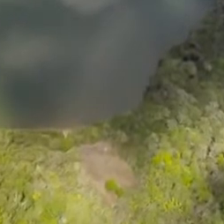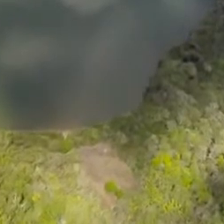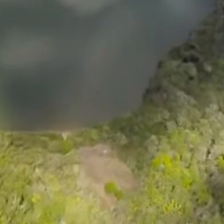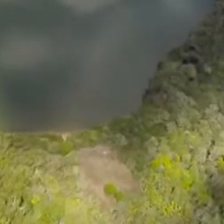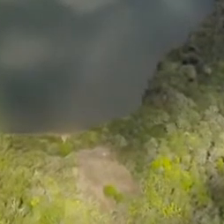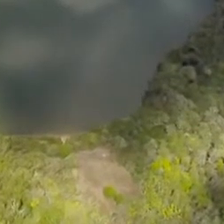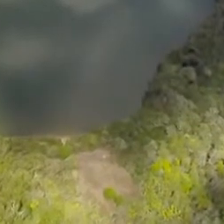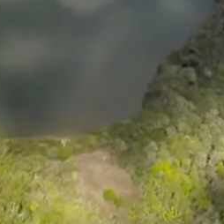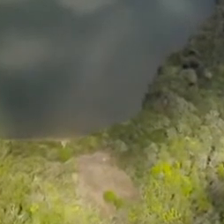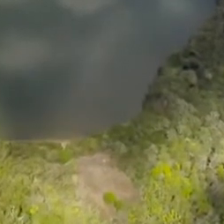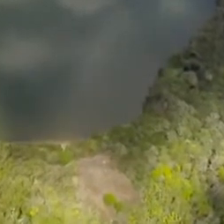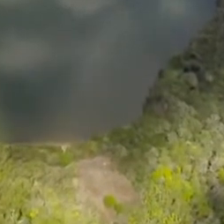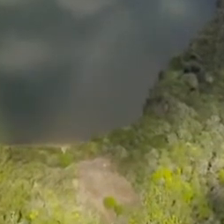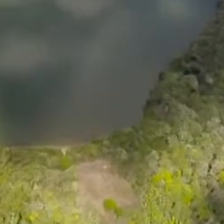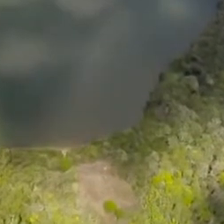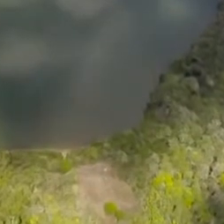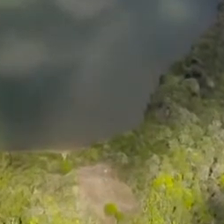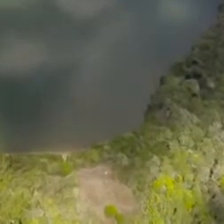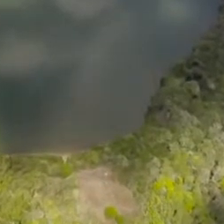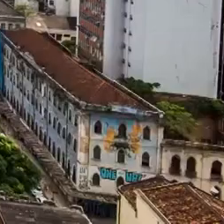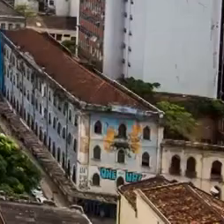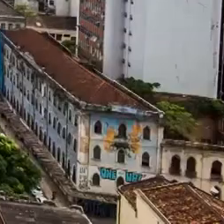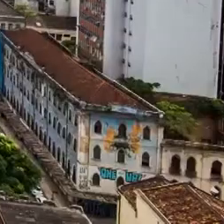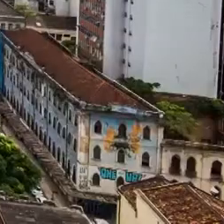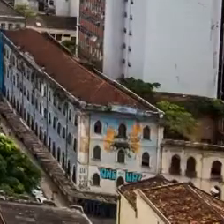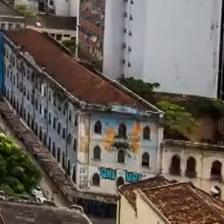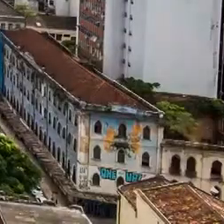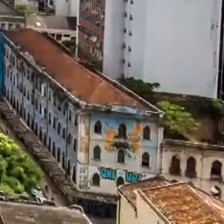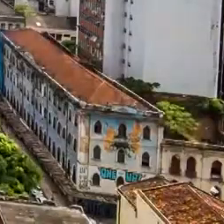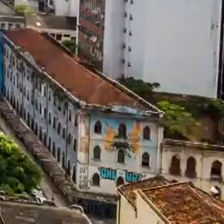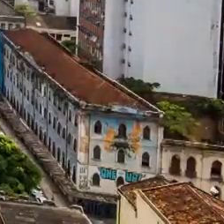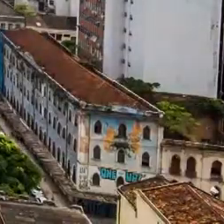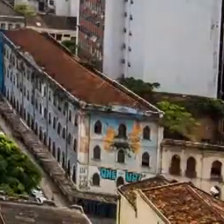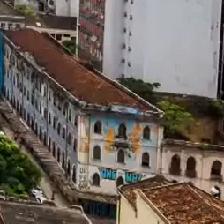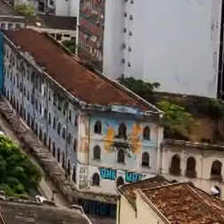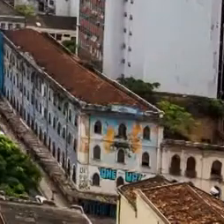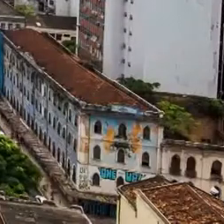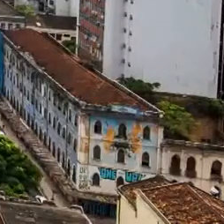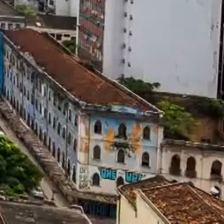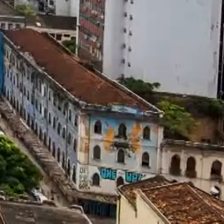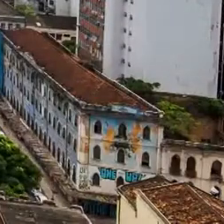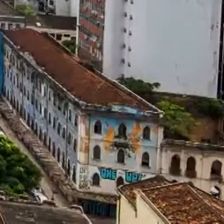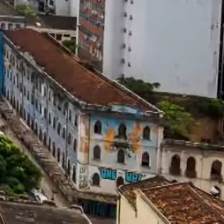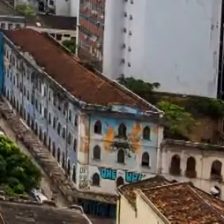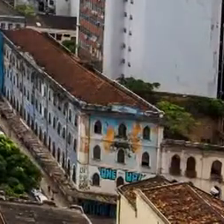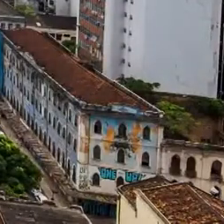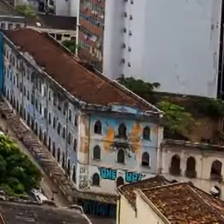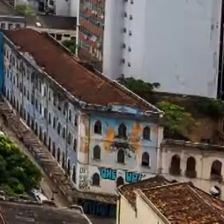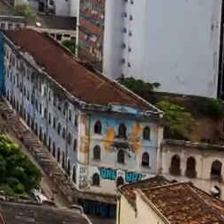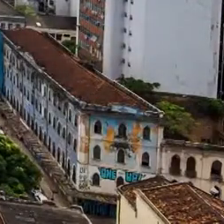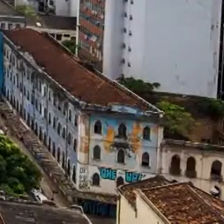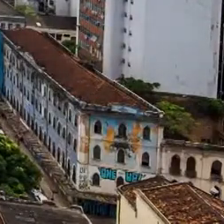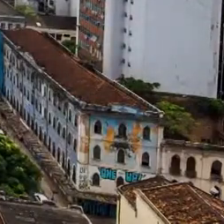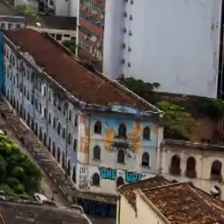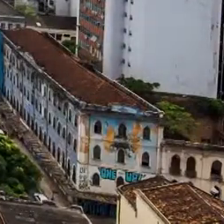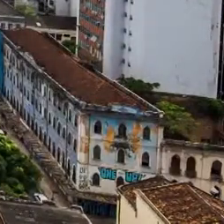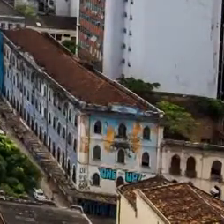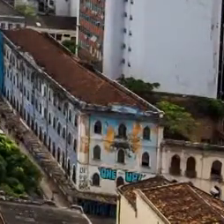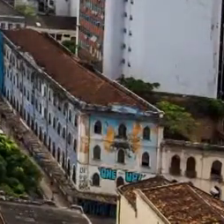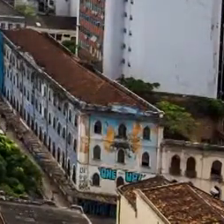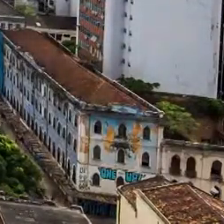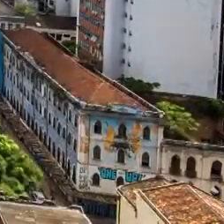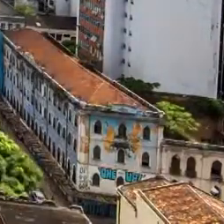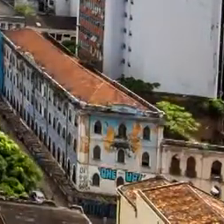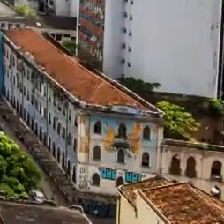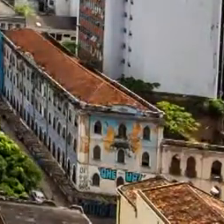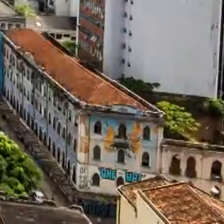pela prata, salve, salve, Brasil, um sonho intenso, raio vívido, de amor